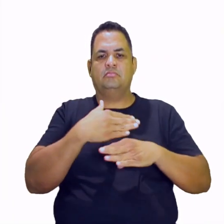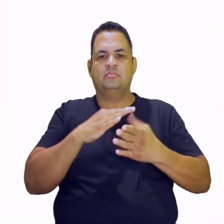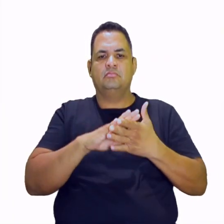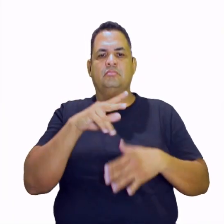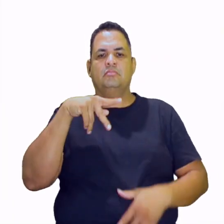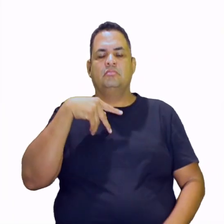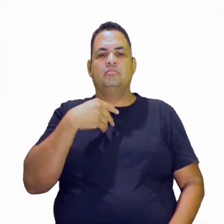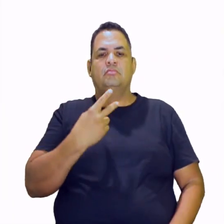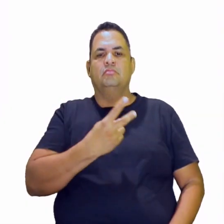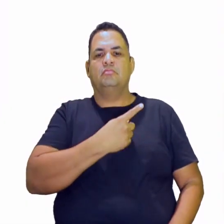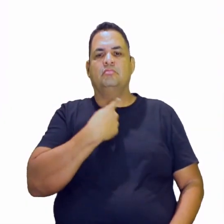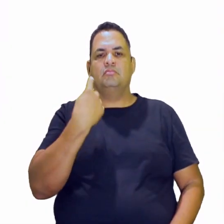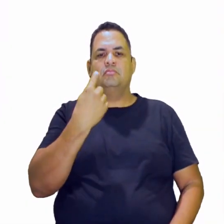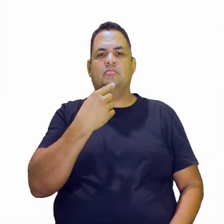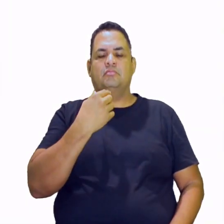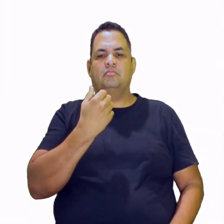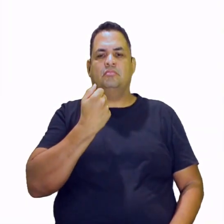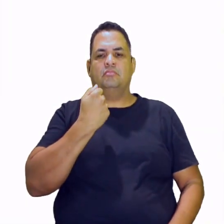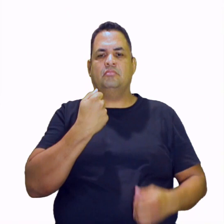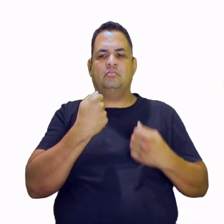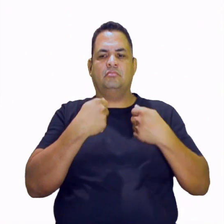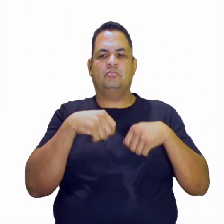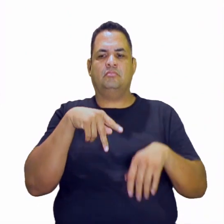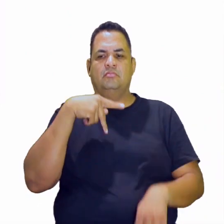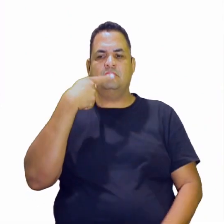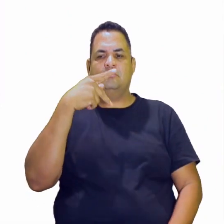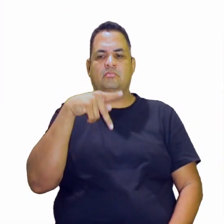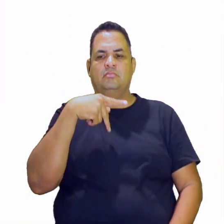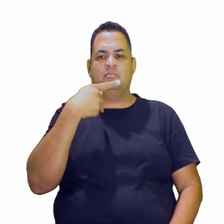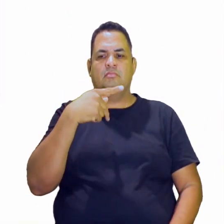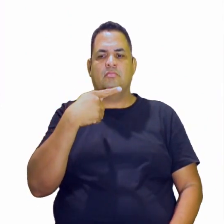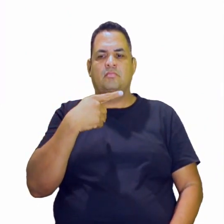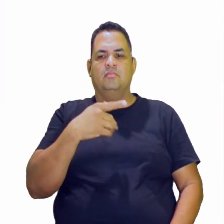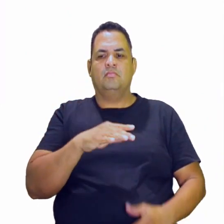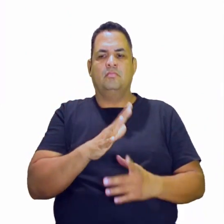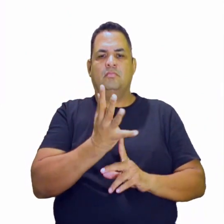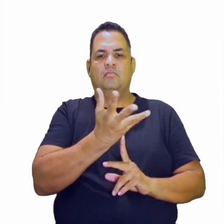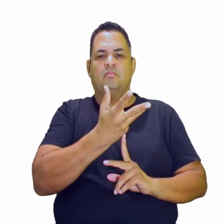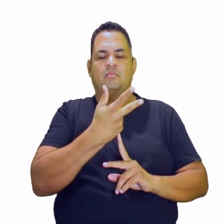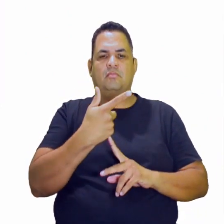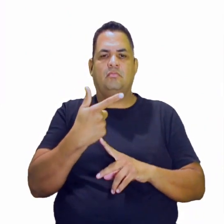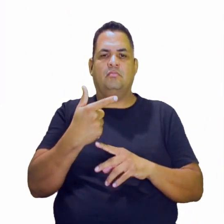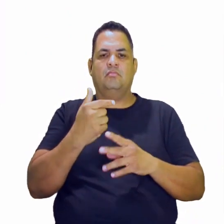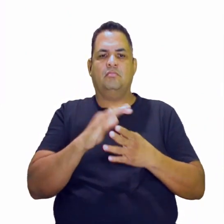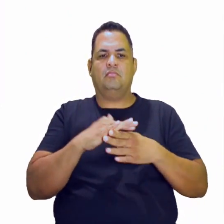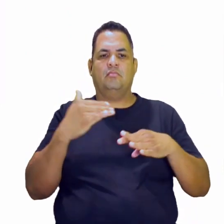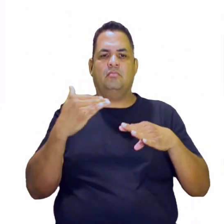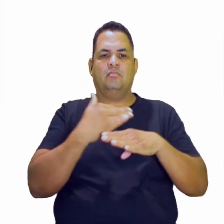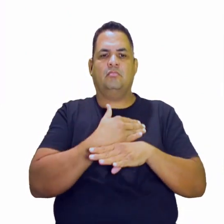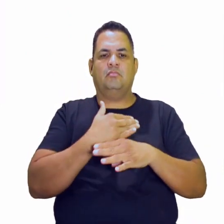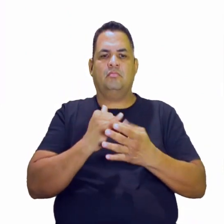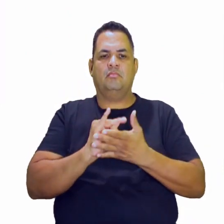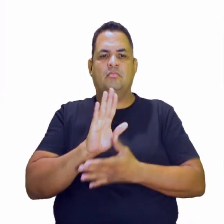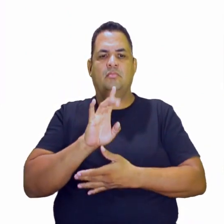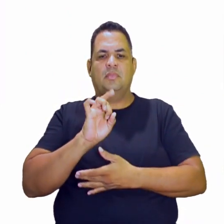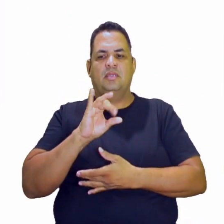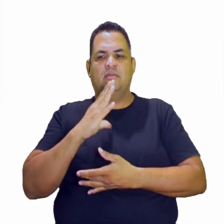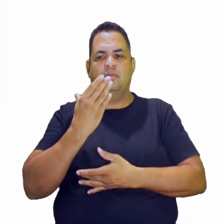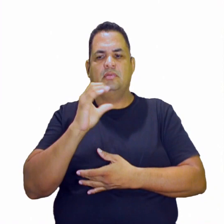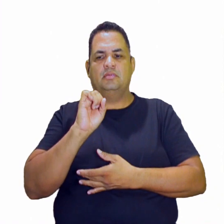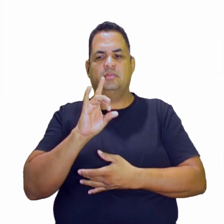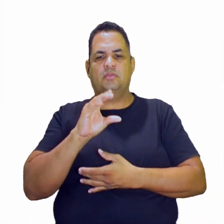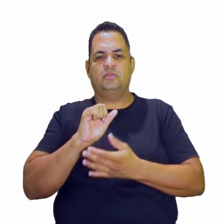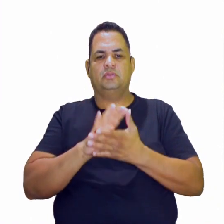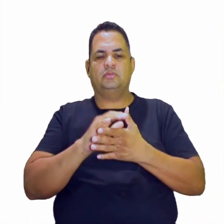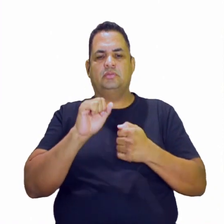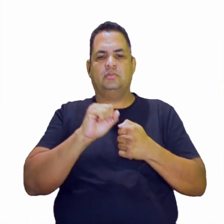citar aí como arte urbana? As intervenções feitas